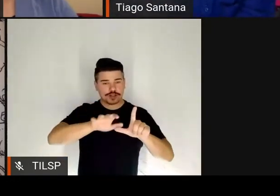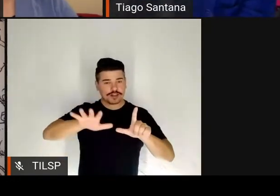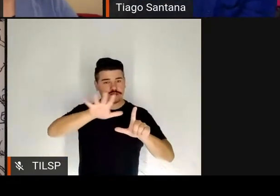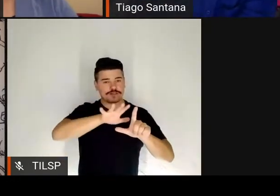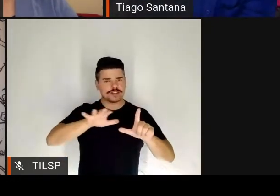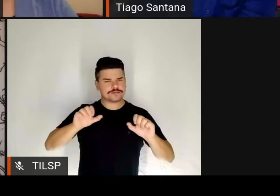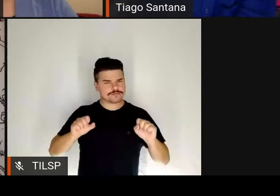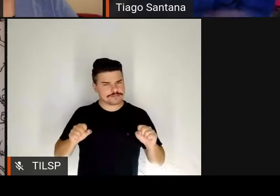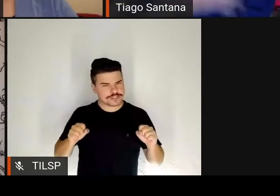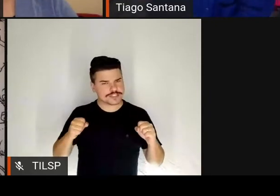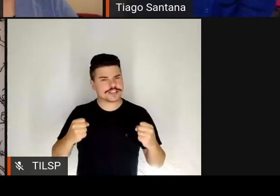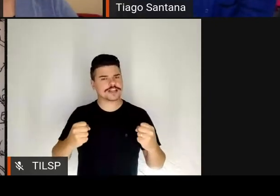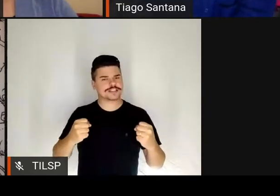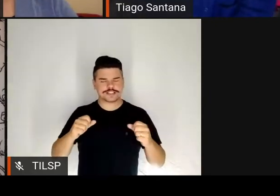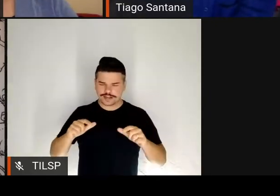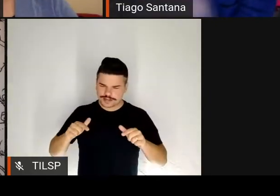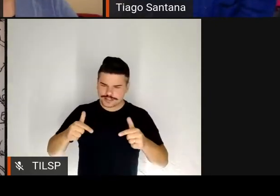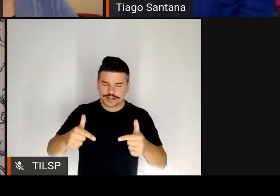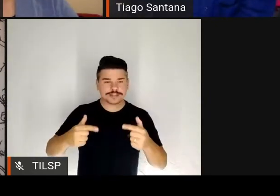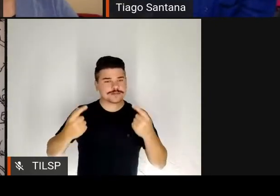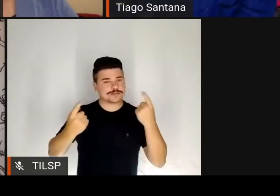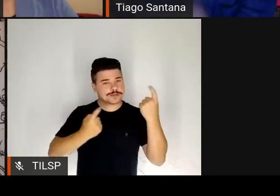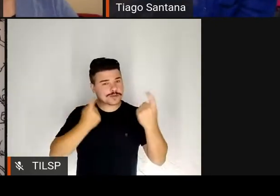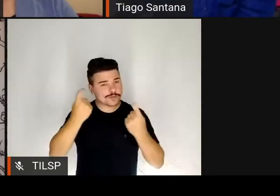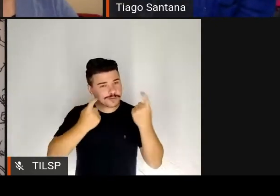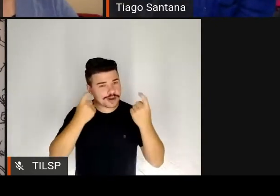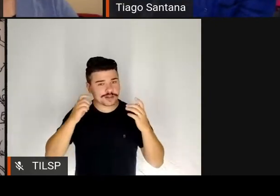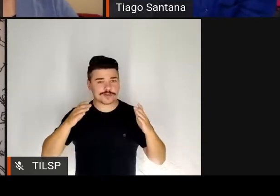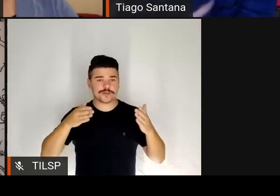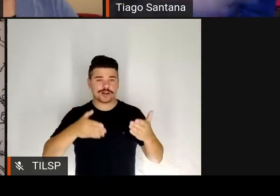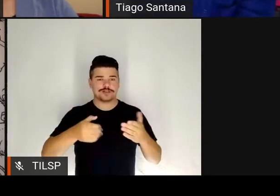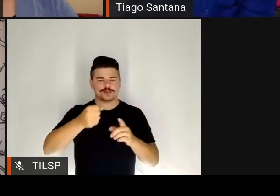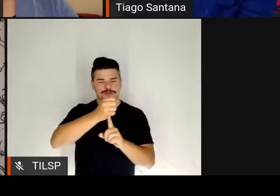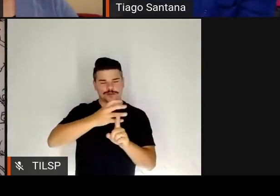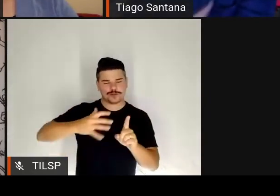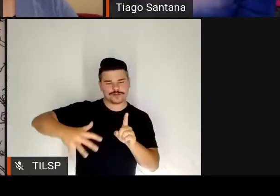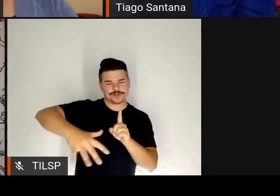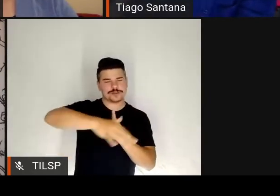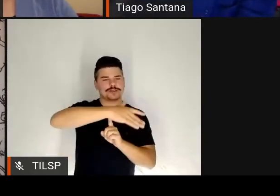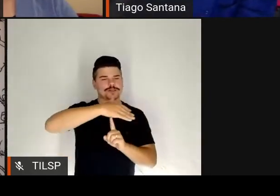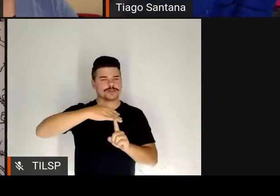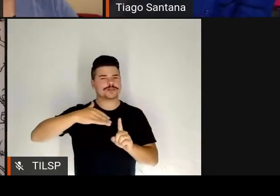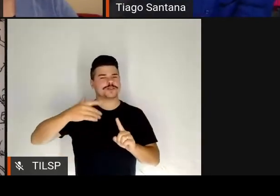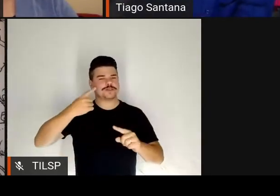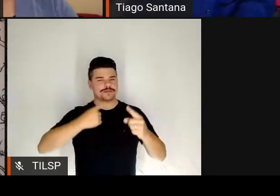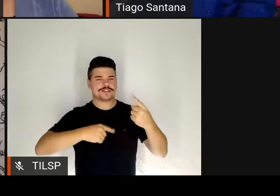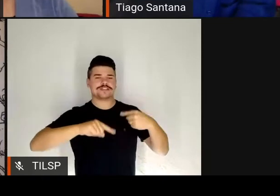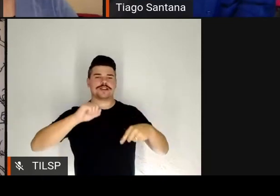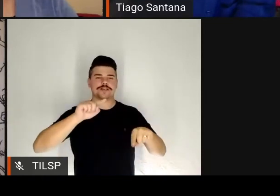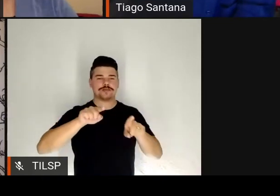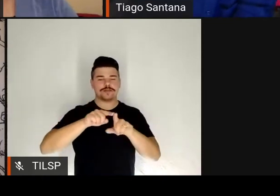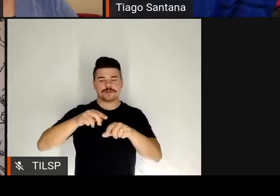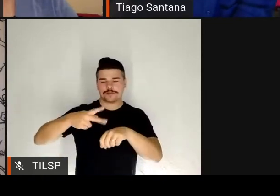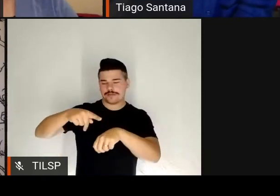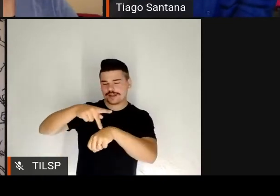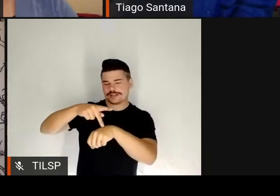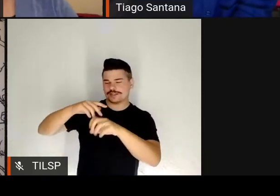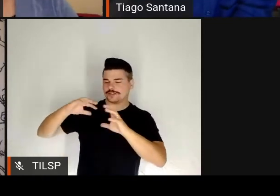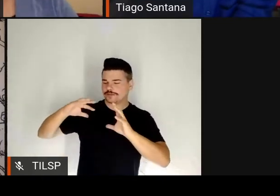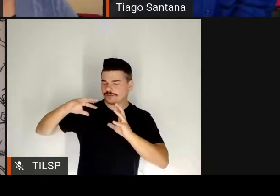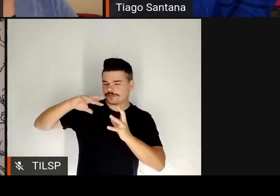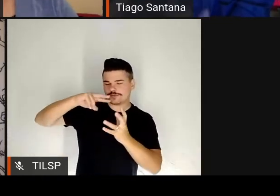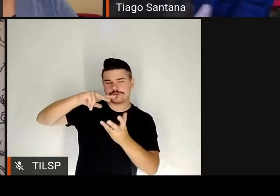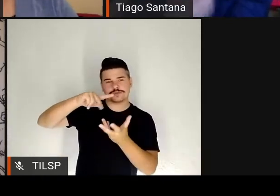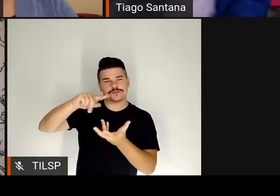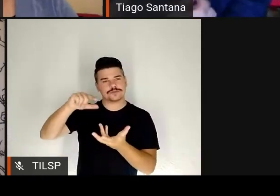uma fotografia que está preocupada com o contexto socioambiental e cultural no país ou no mundo, né? Eu acho que